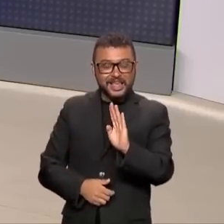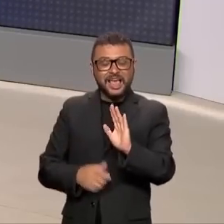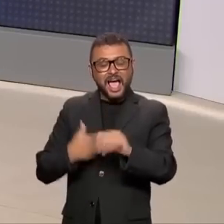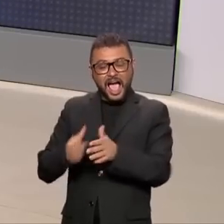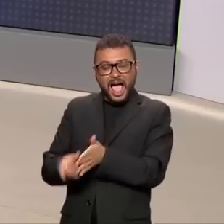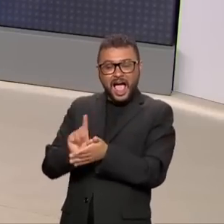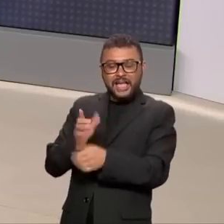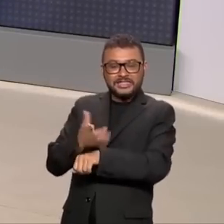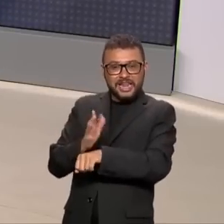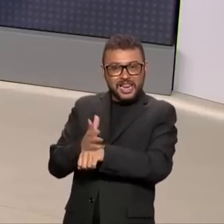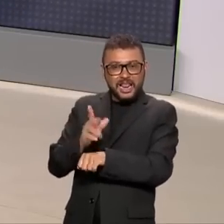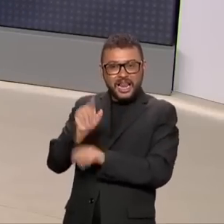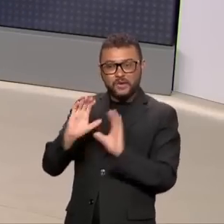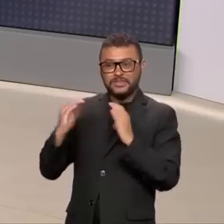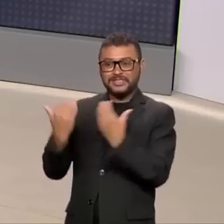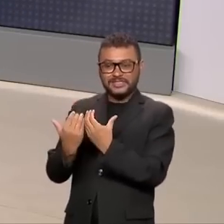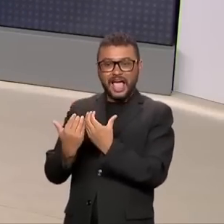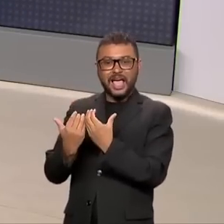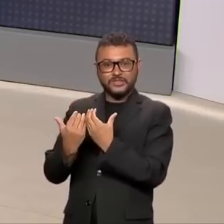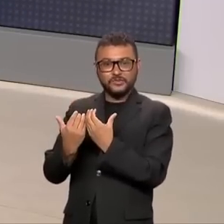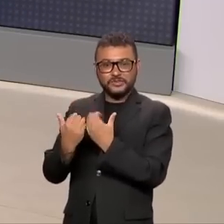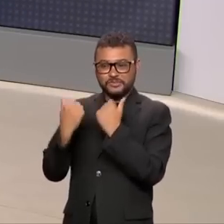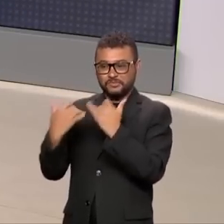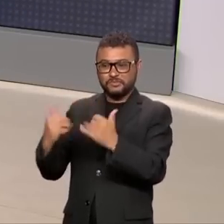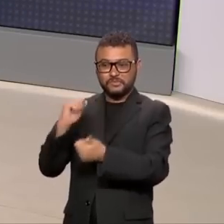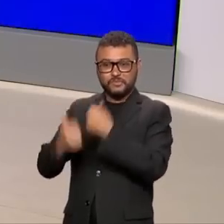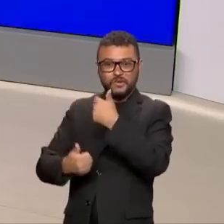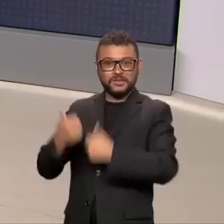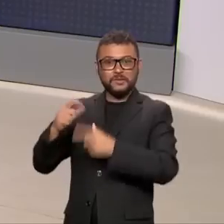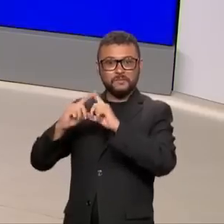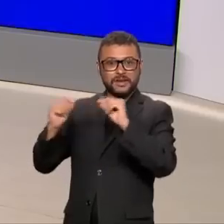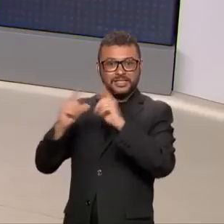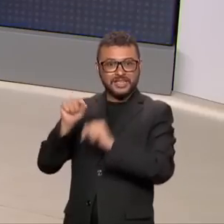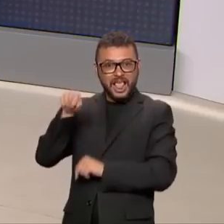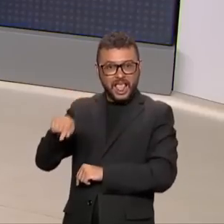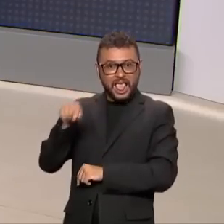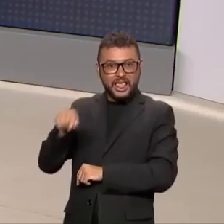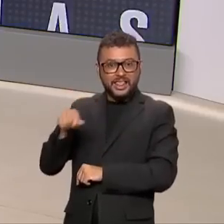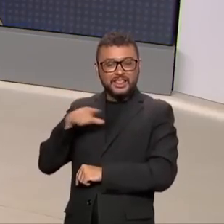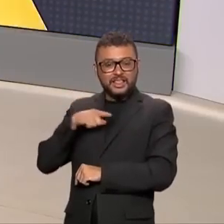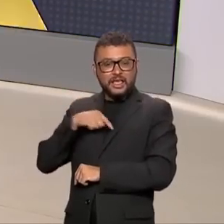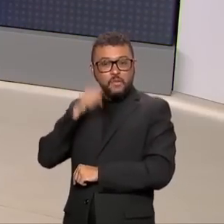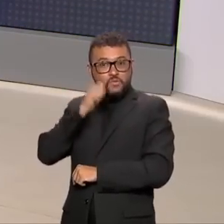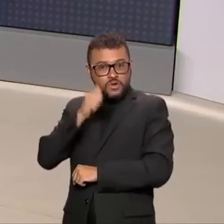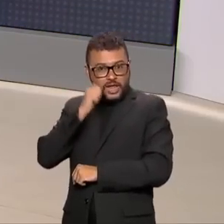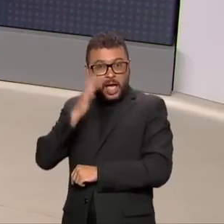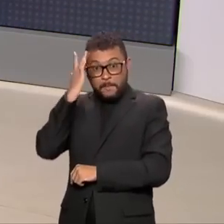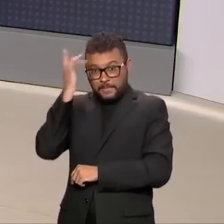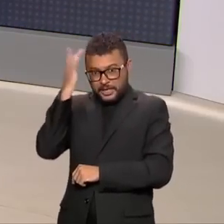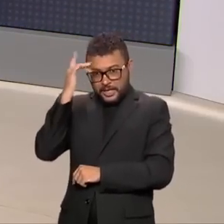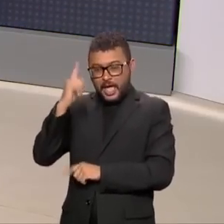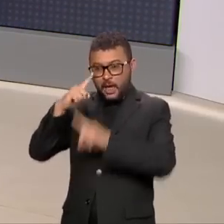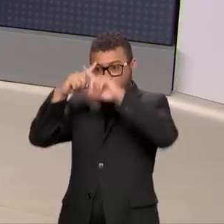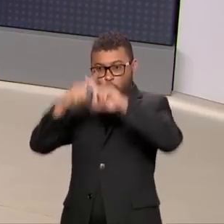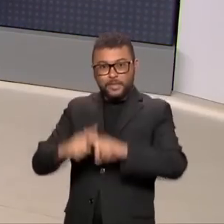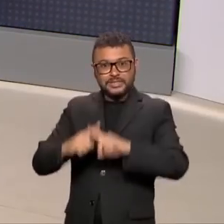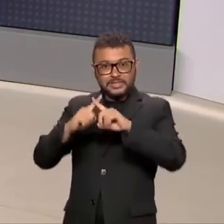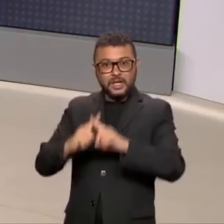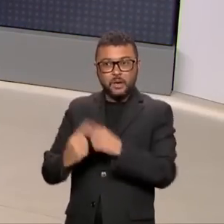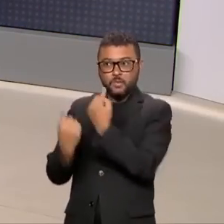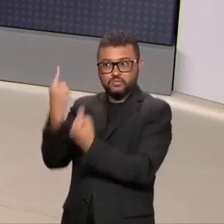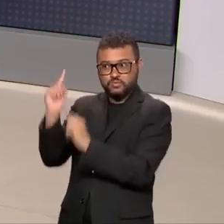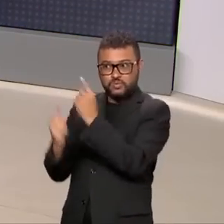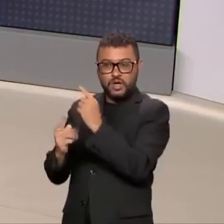treino no estádio Mané Garrincha, já que a seleção enfrenta o Chile amanhã,